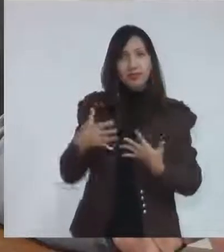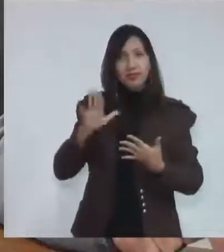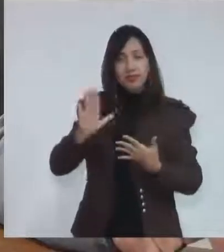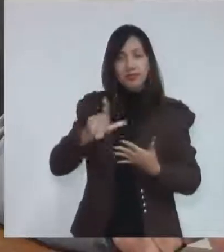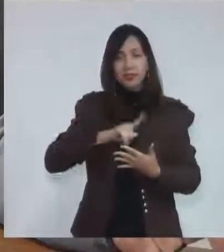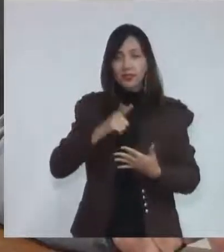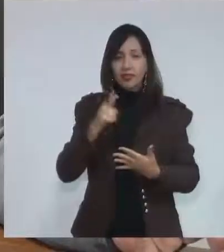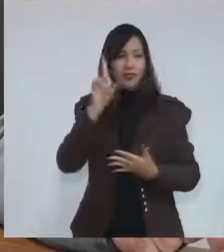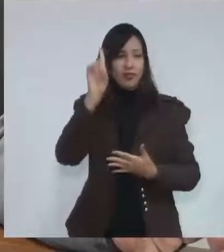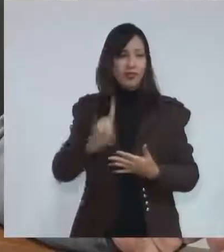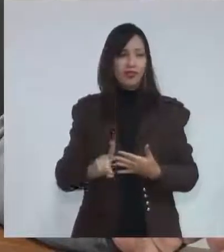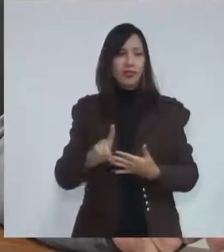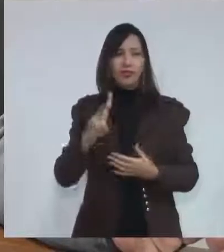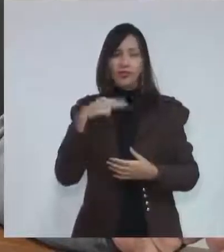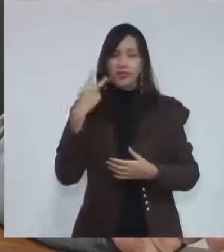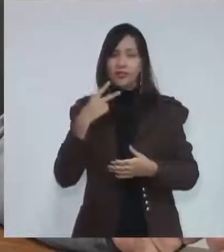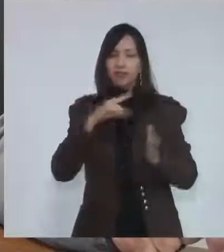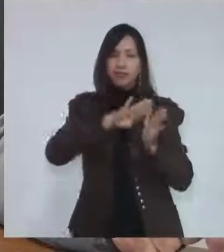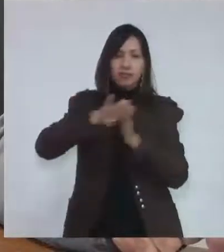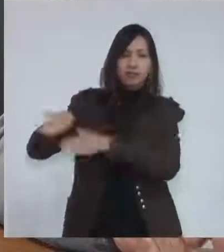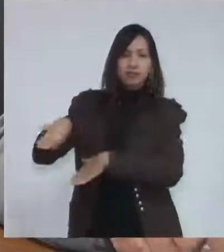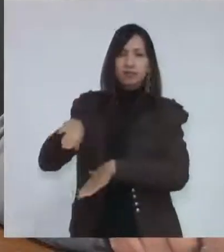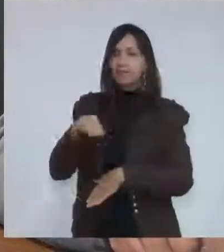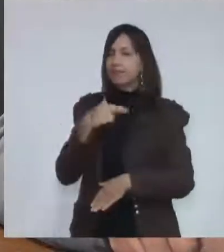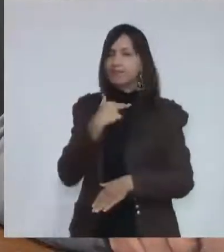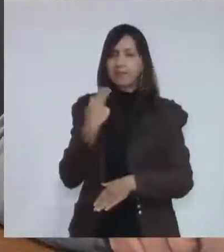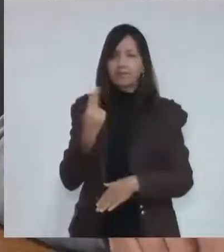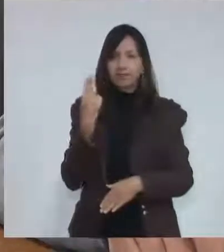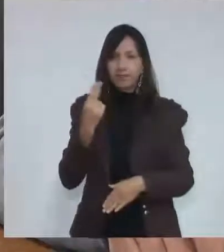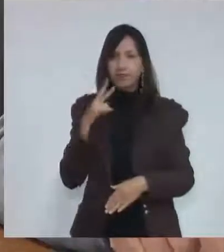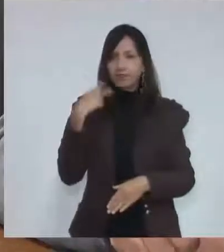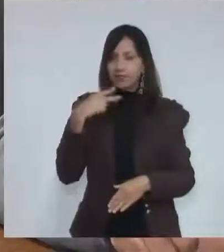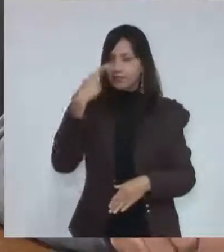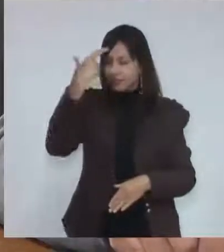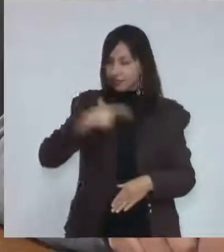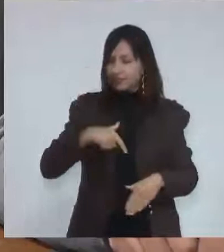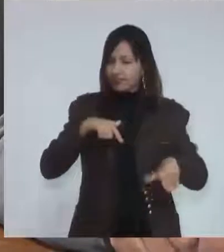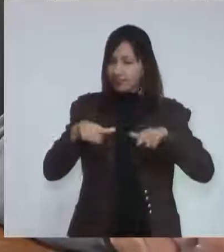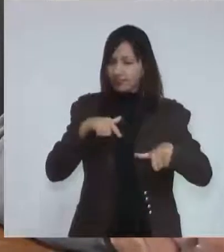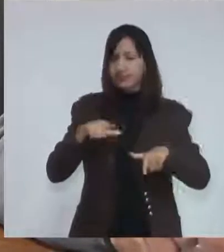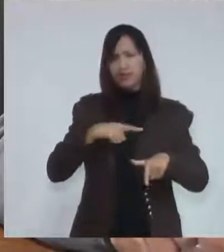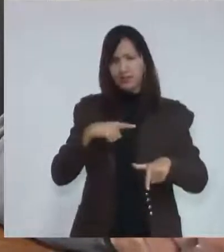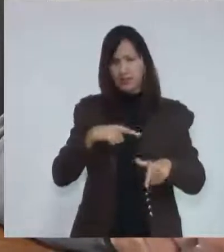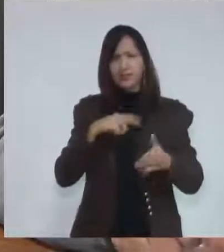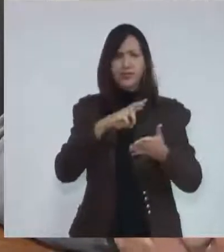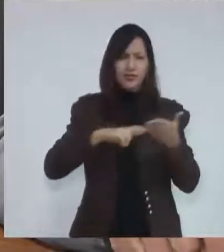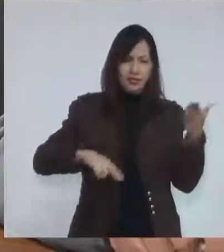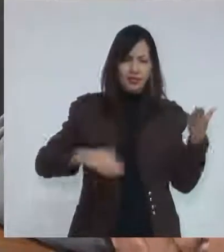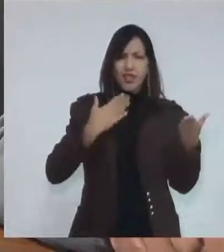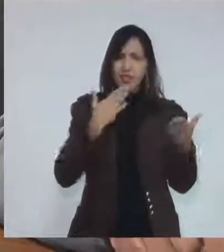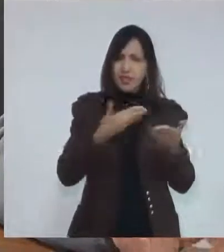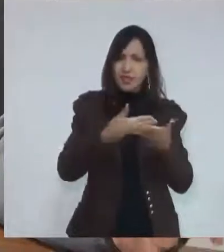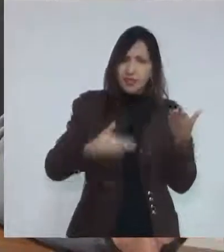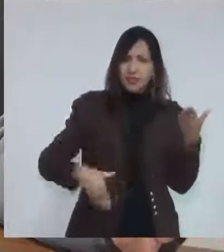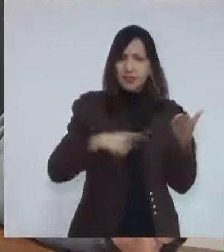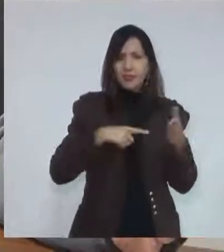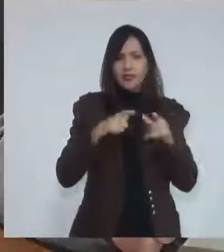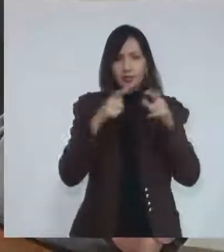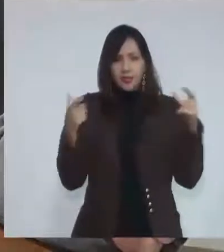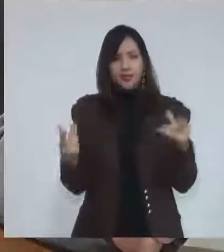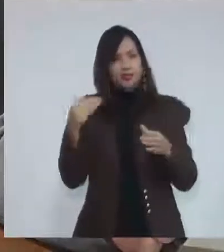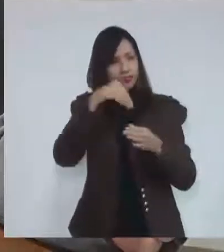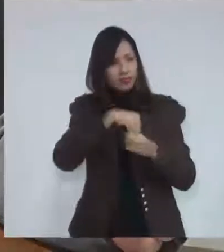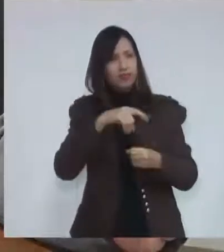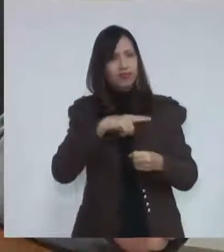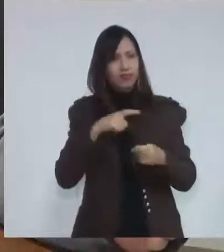não tire o direito do vereador de fazer. Eu entendo que, de fato, há requerimentos que são cabíveis, grande parte deles, e há muitos